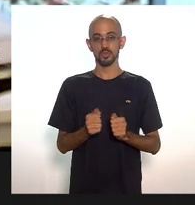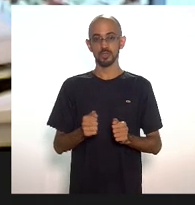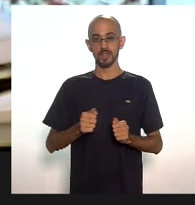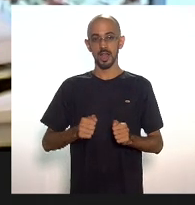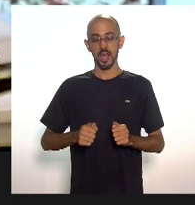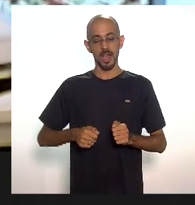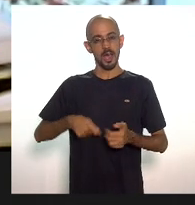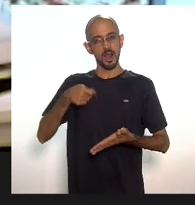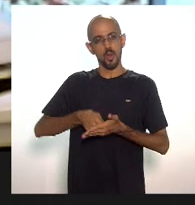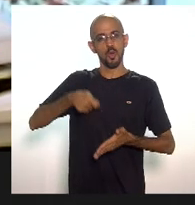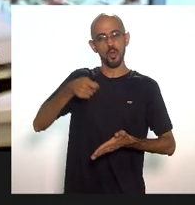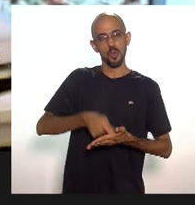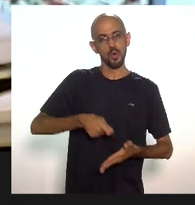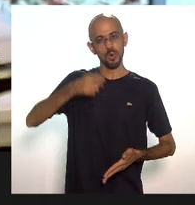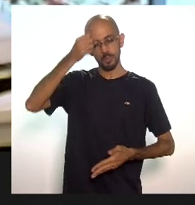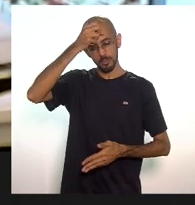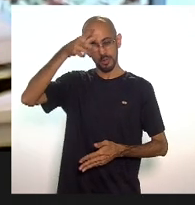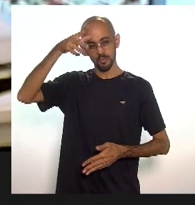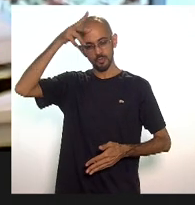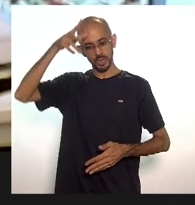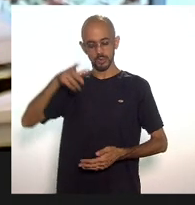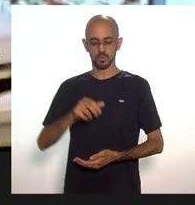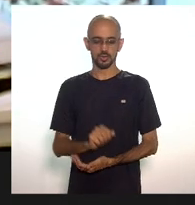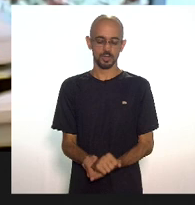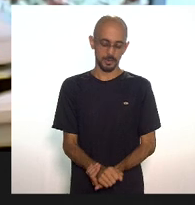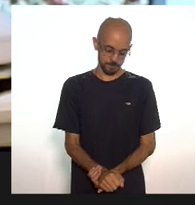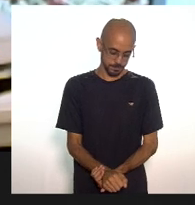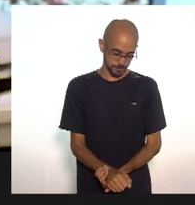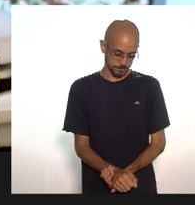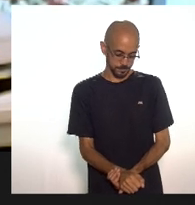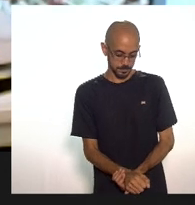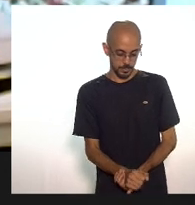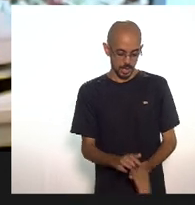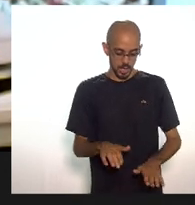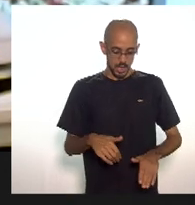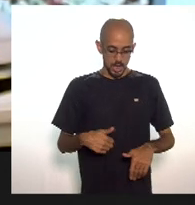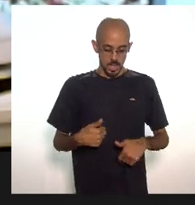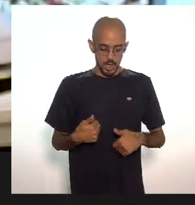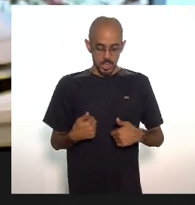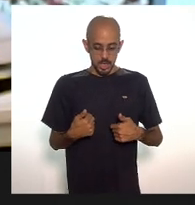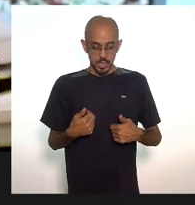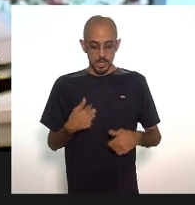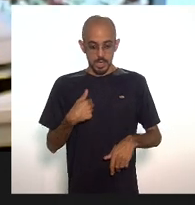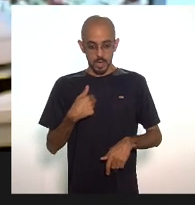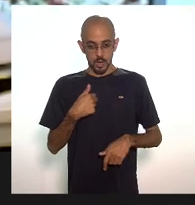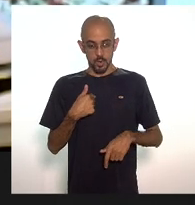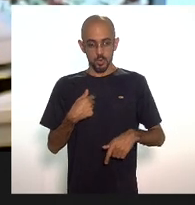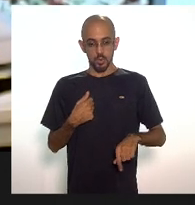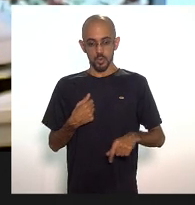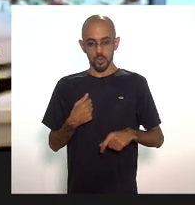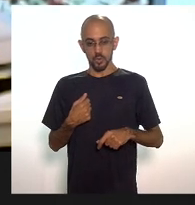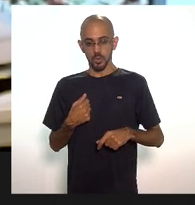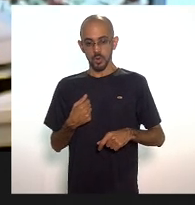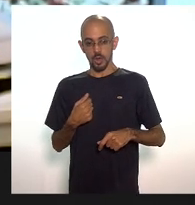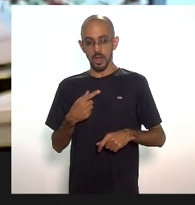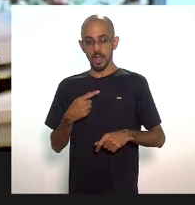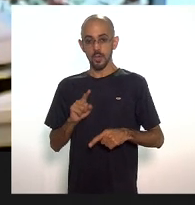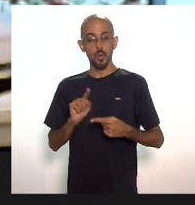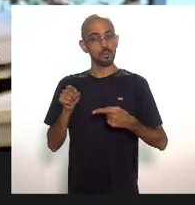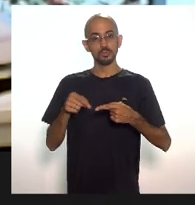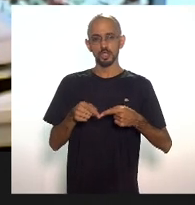nos assuntos relacionados ao municipalismo. E uma das razões que me fez chegar aqui foi exatamente esse